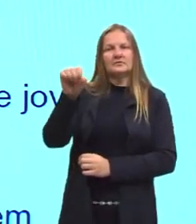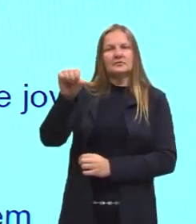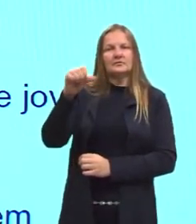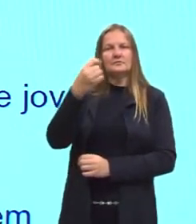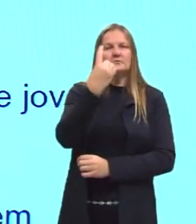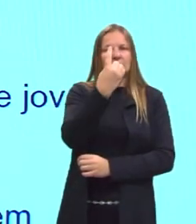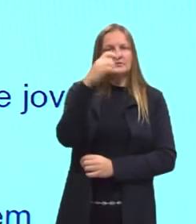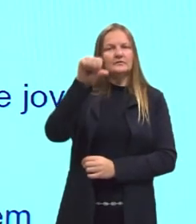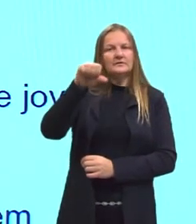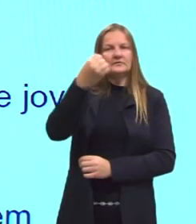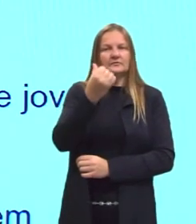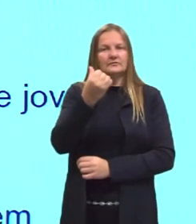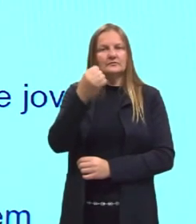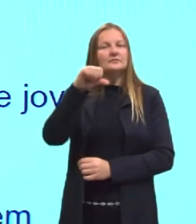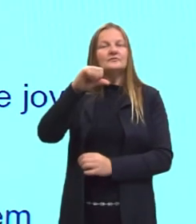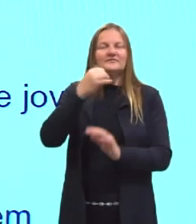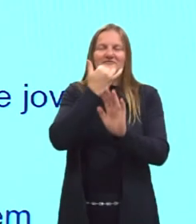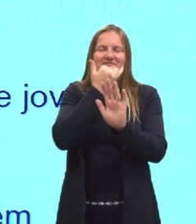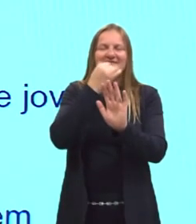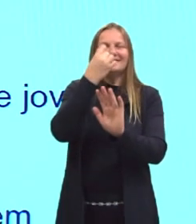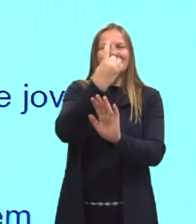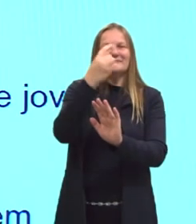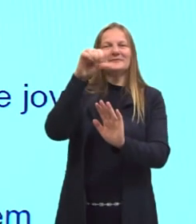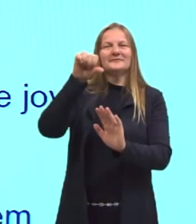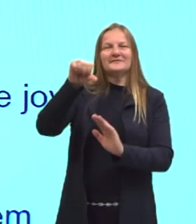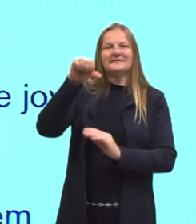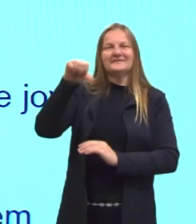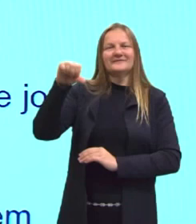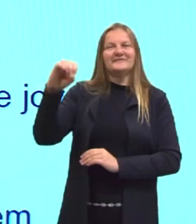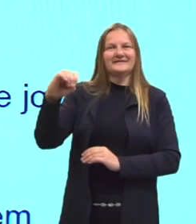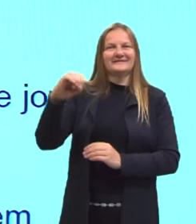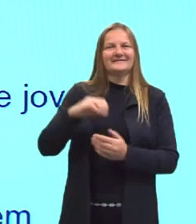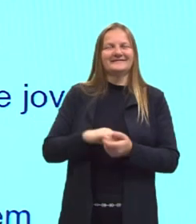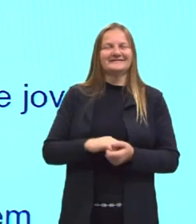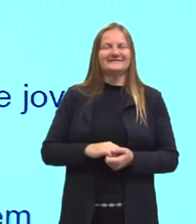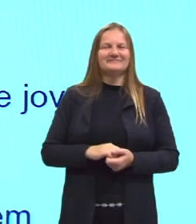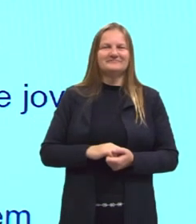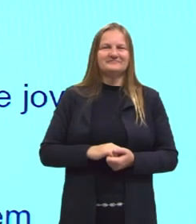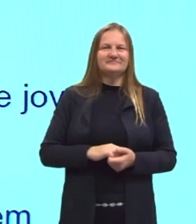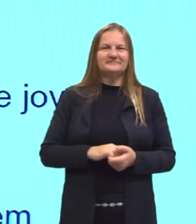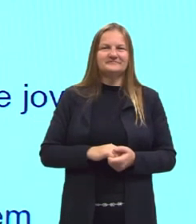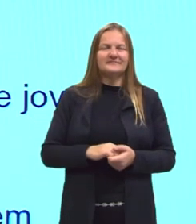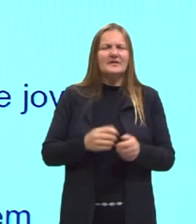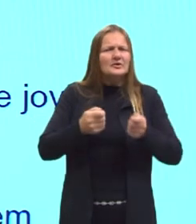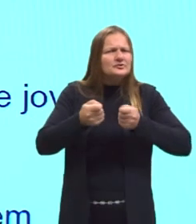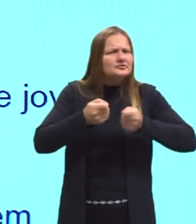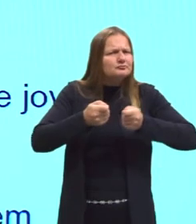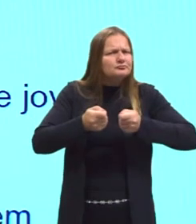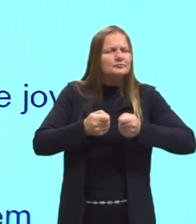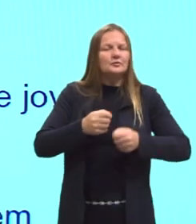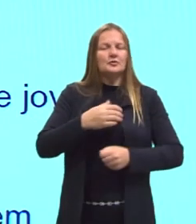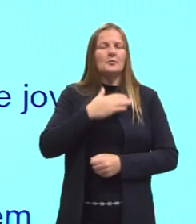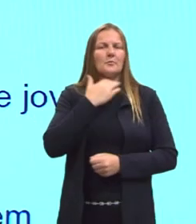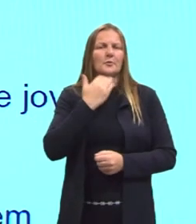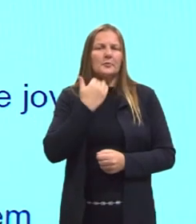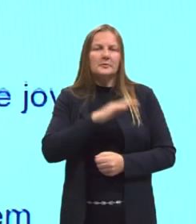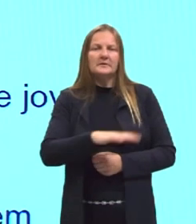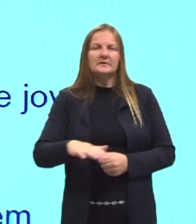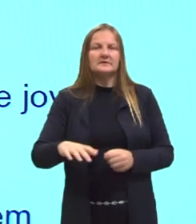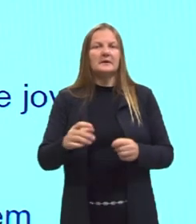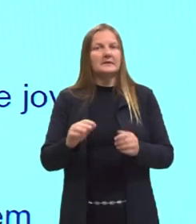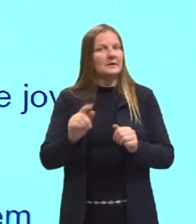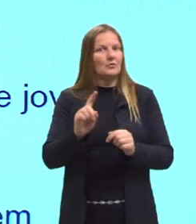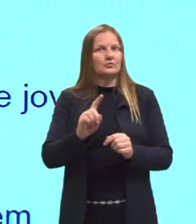Justamente a base dela se mantendo né então nós conseguimos controlar essa mortalidade infantil